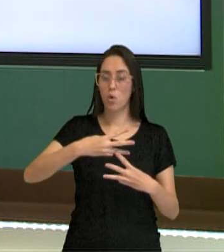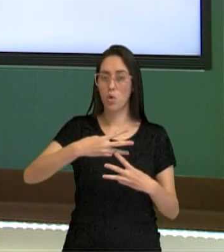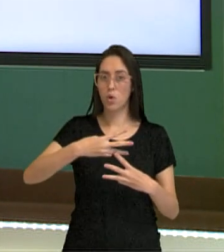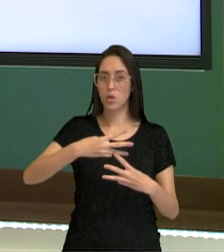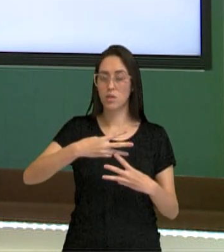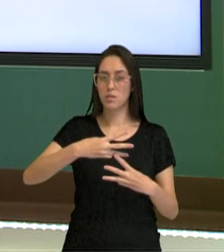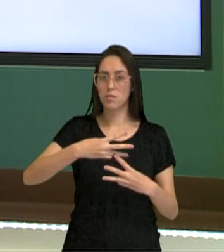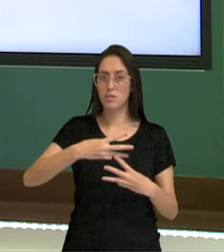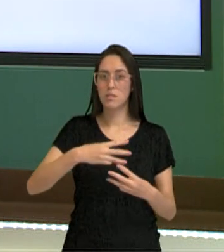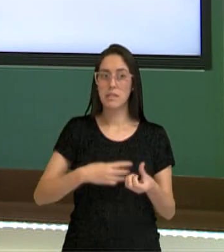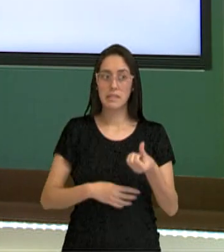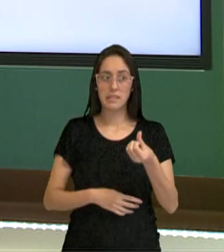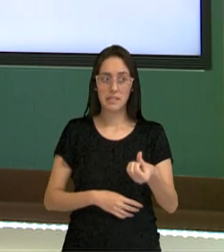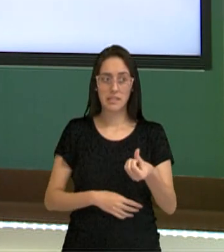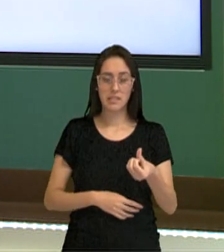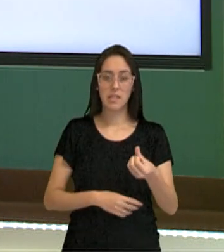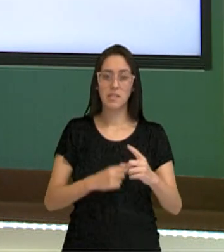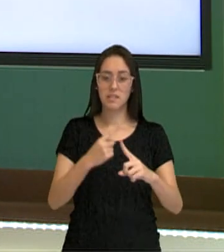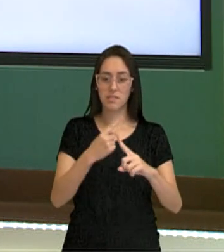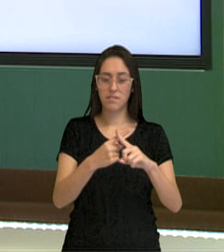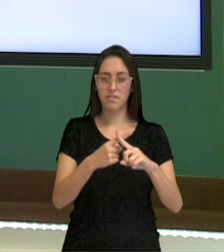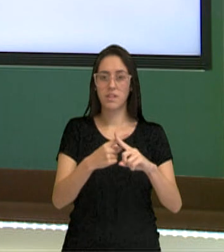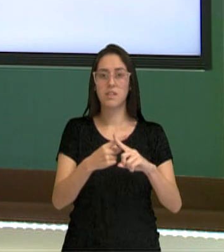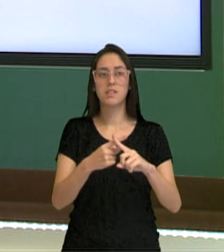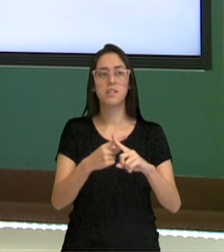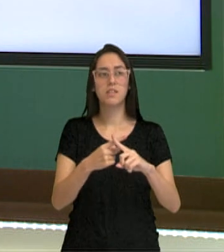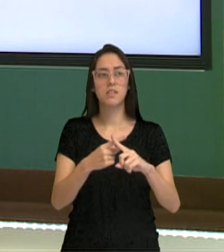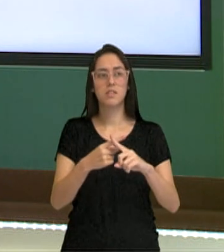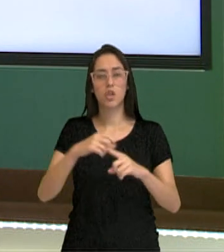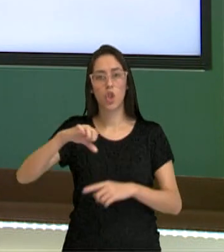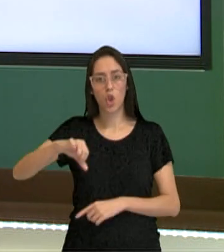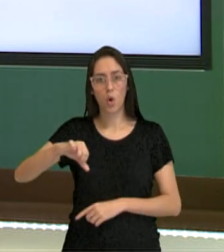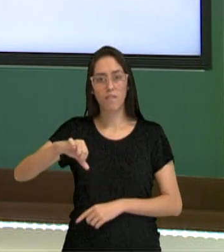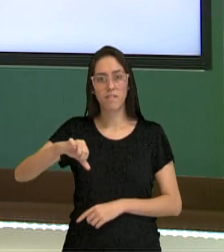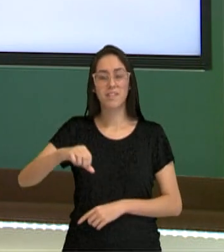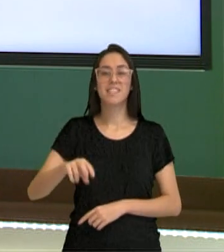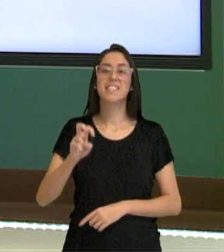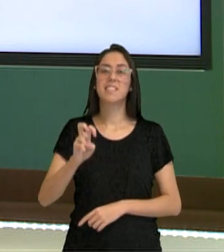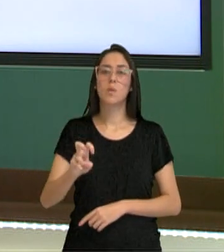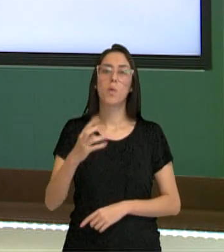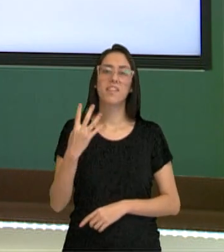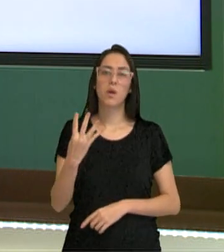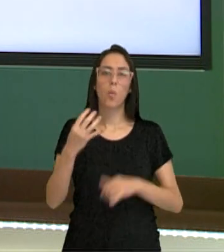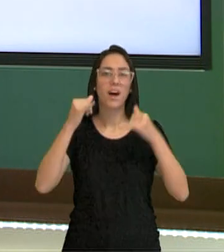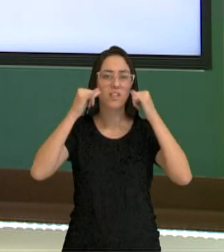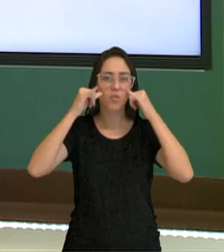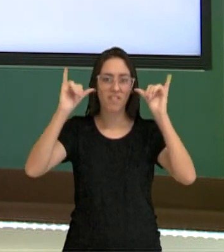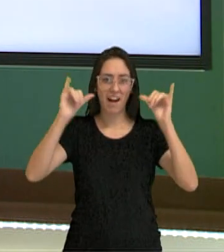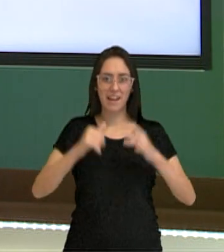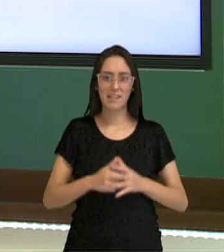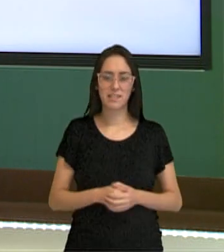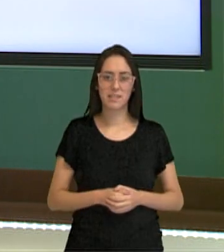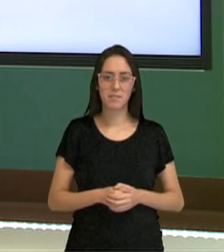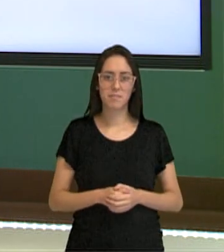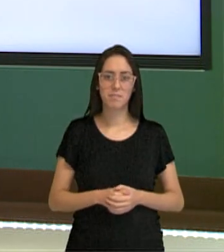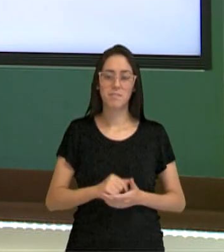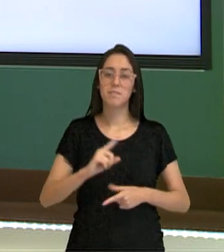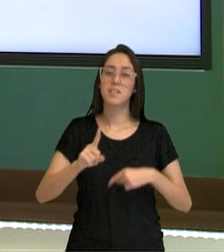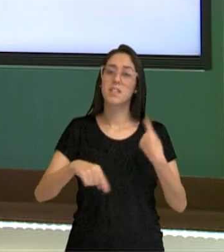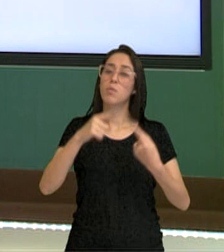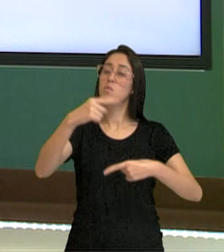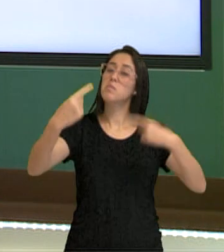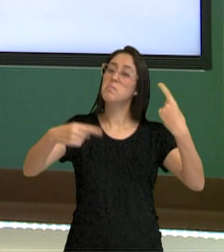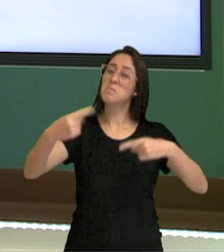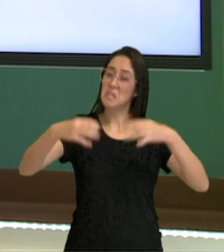6 vezes o V, né? 6 vezes 9, 54 vacas. Aí depois você discute se é justo